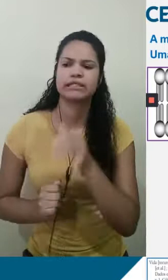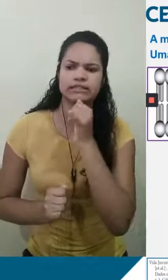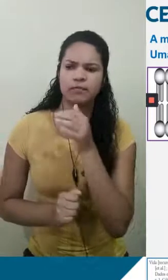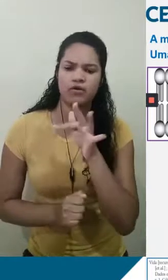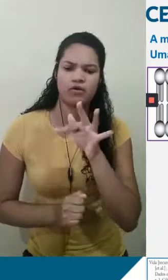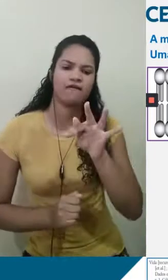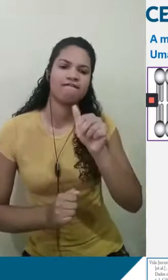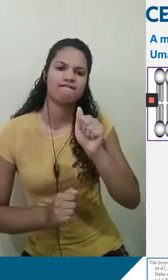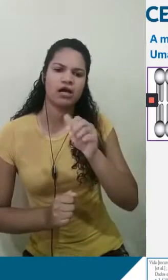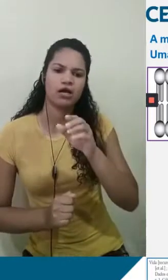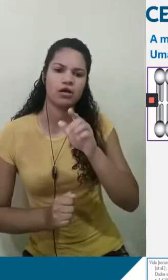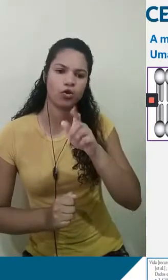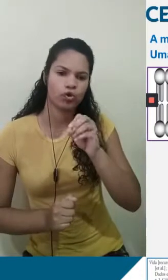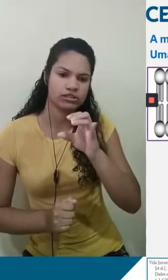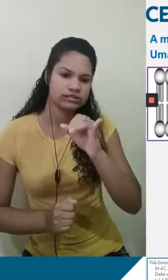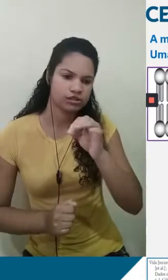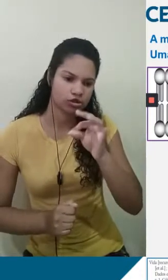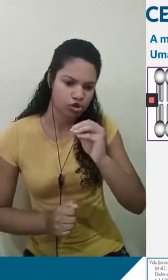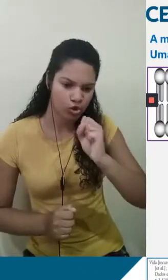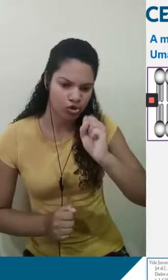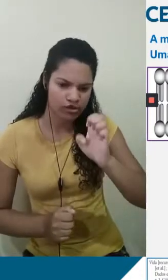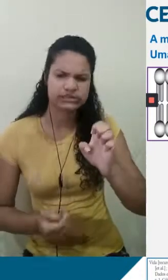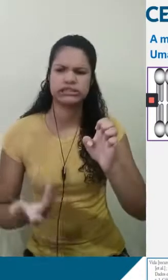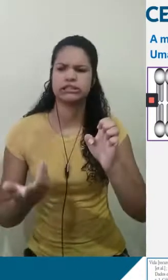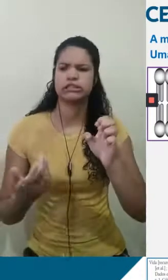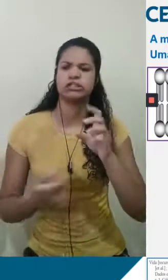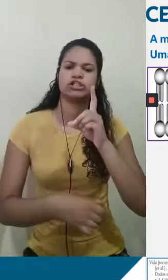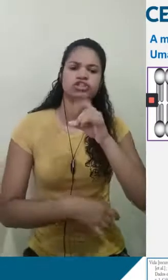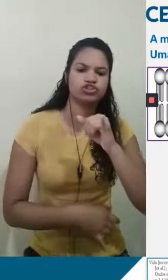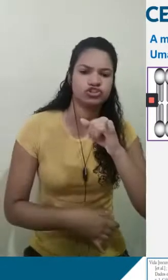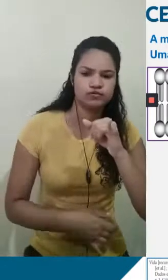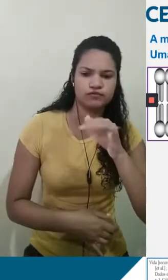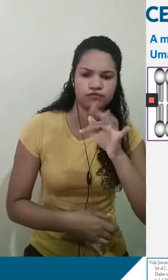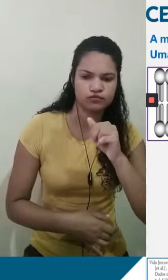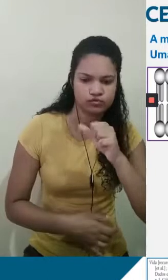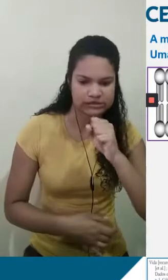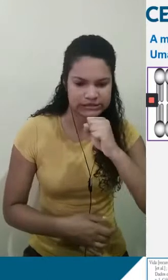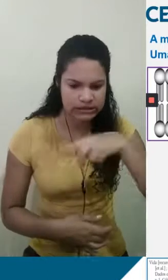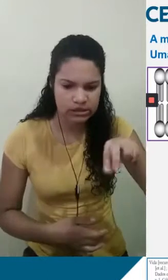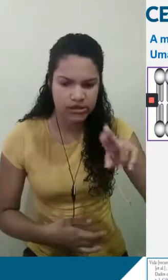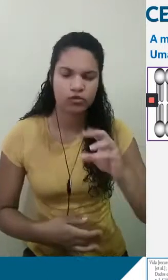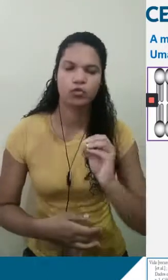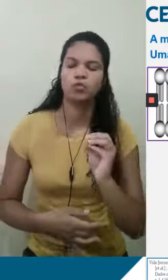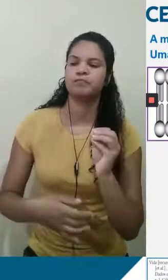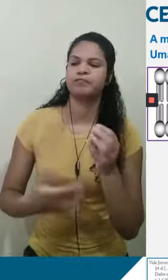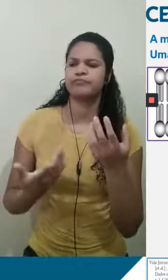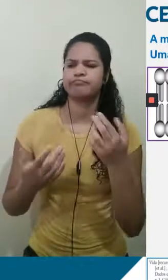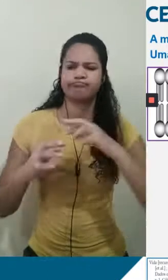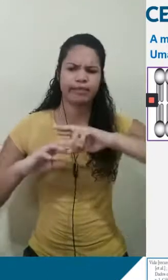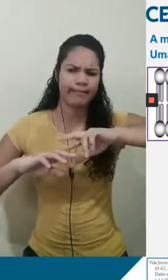passivo, são alguns temas, alguns assuntos que vão ser discutidos na semana que vem, quando a gente vai